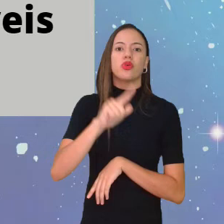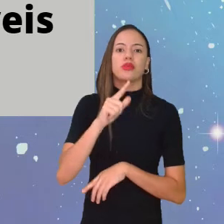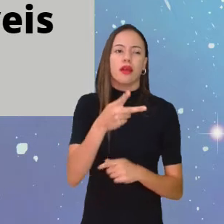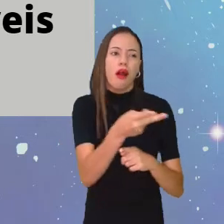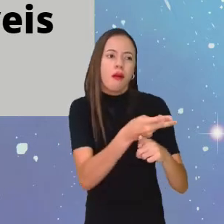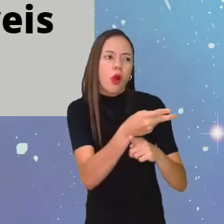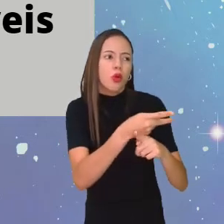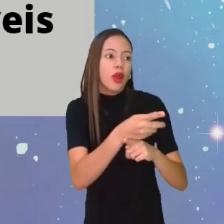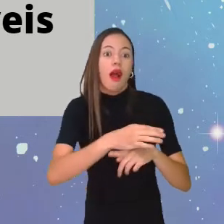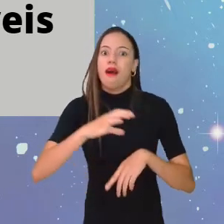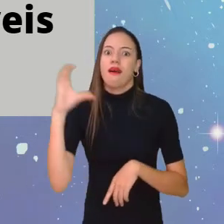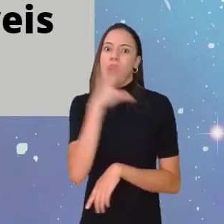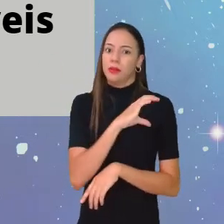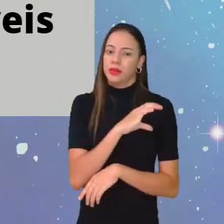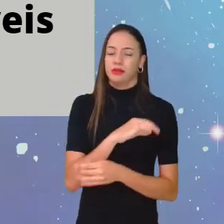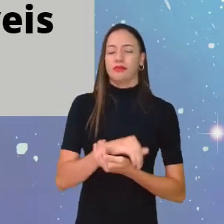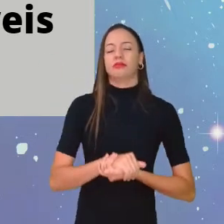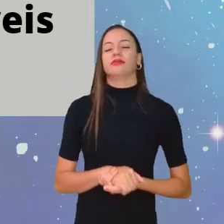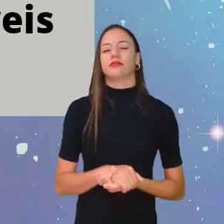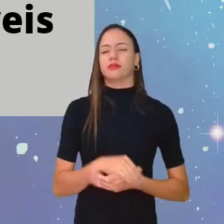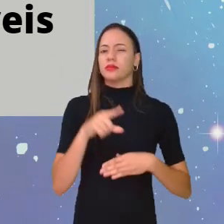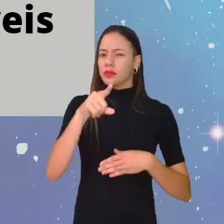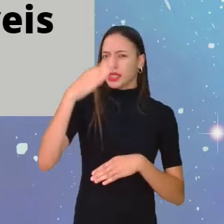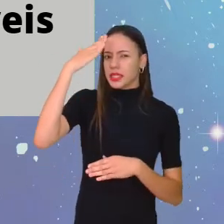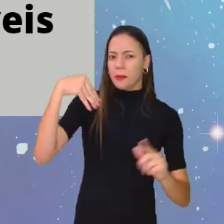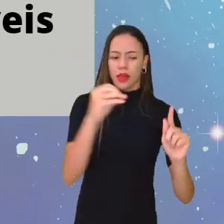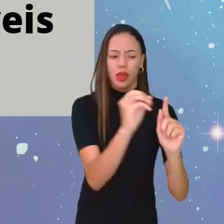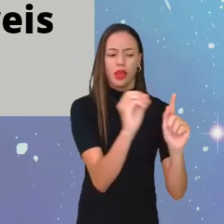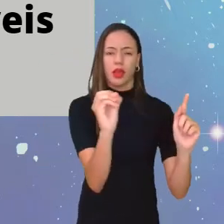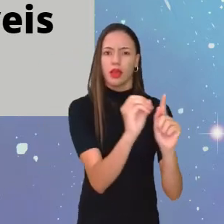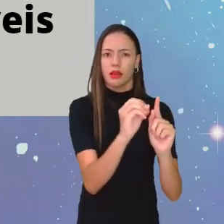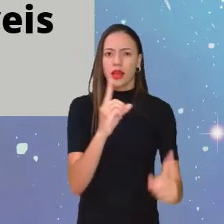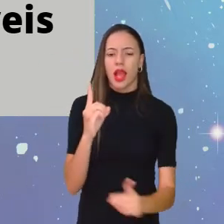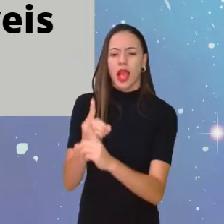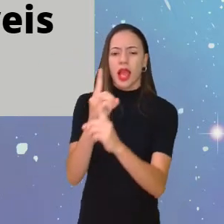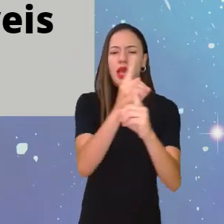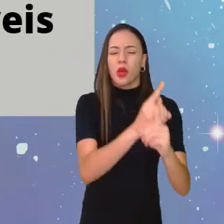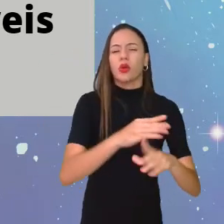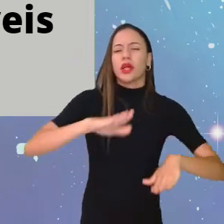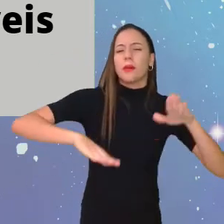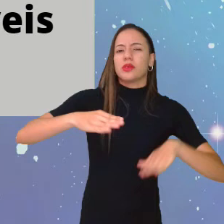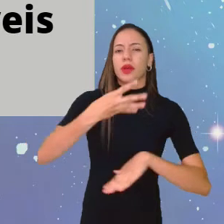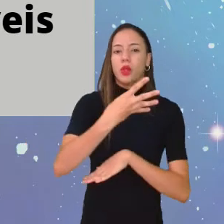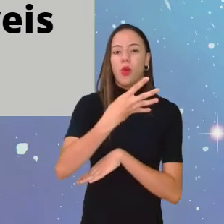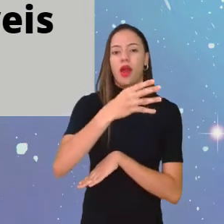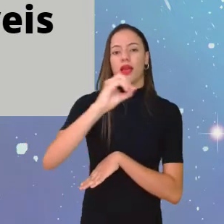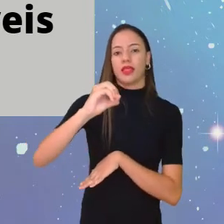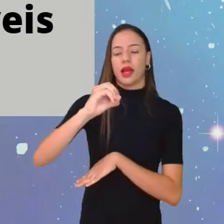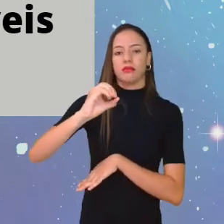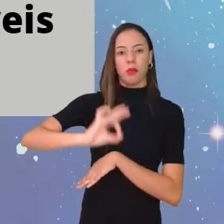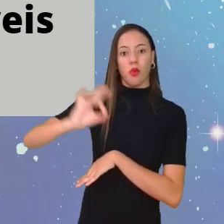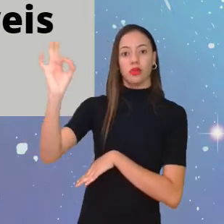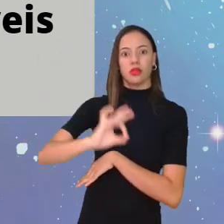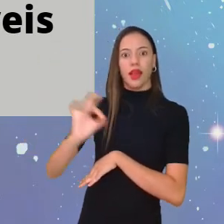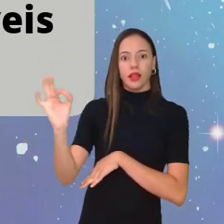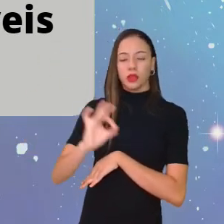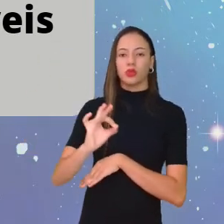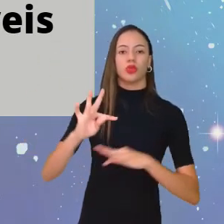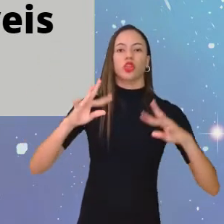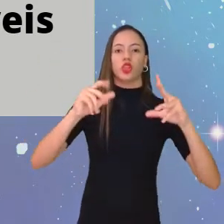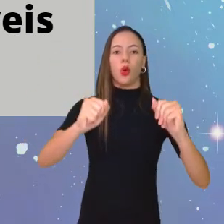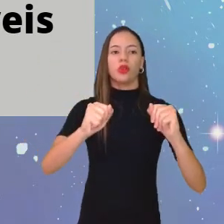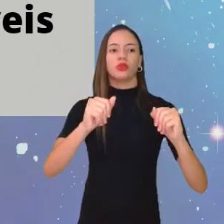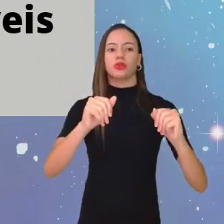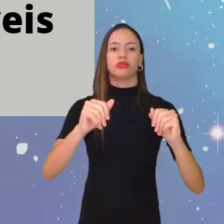buscas aí. Então, assim, você sabia que ele rastreia no máximo 40% das páginas existentes na web, né? Ou seja, a